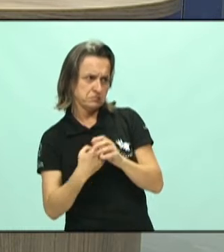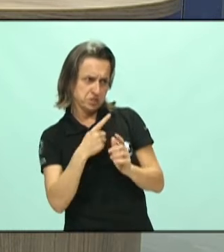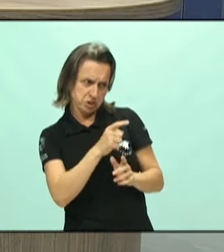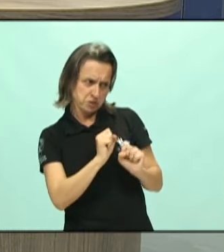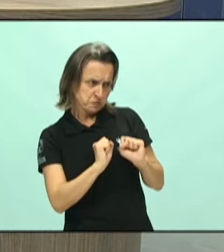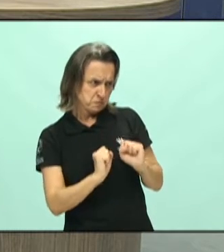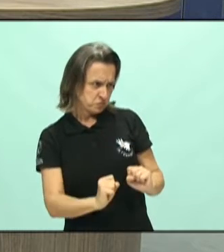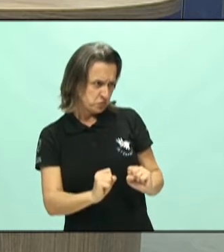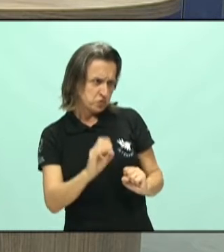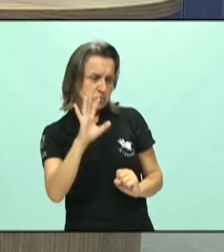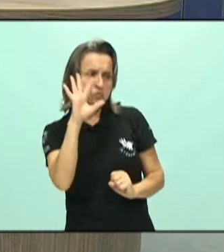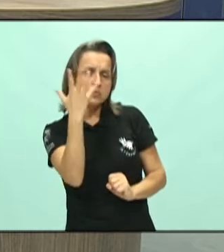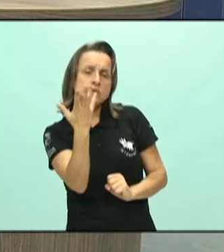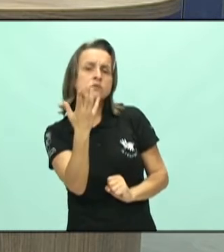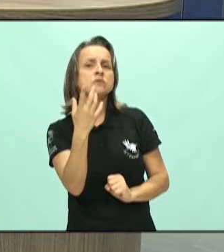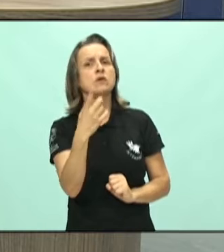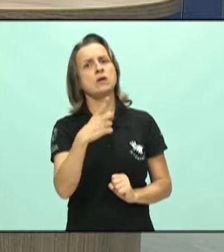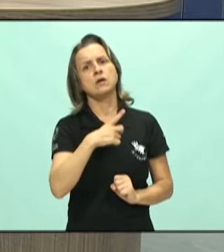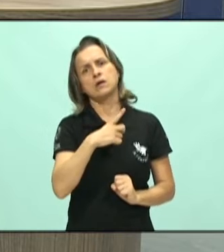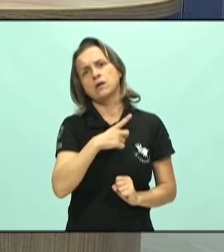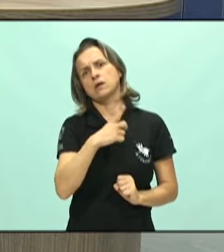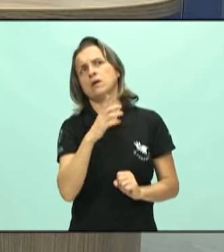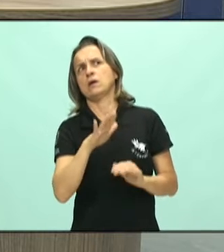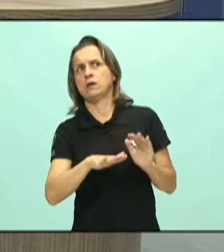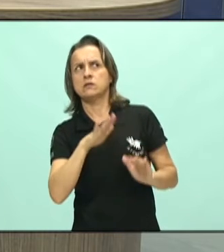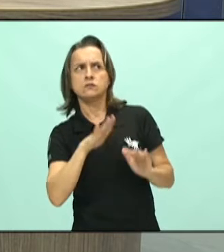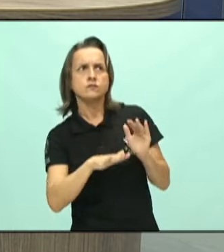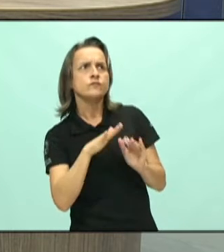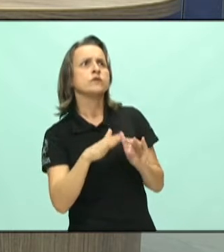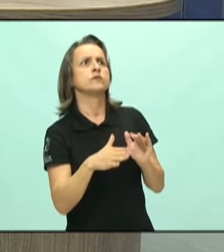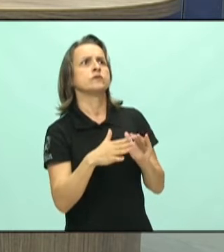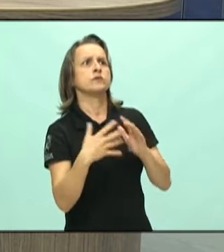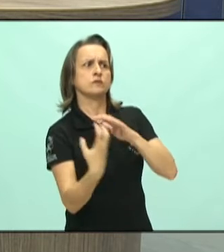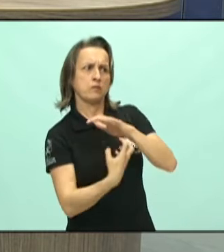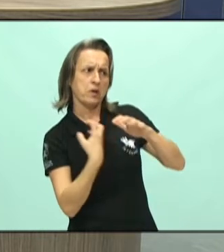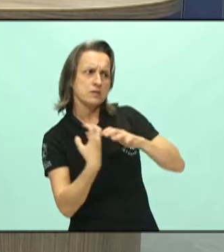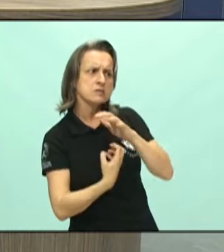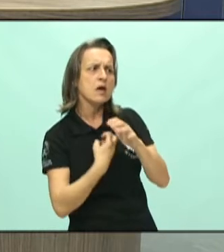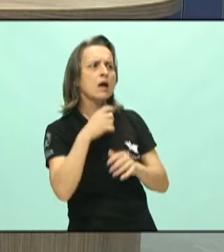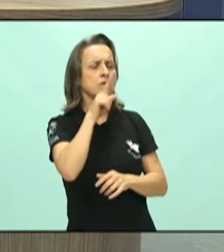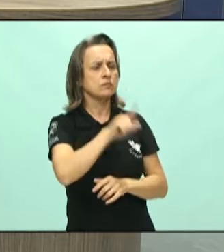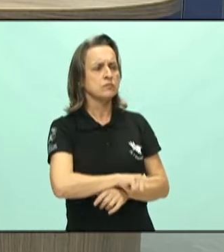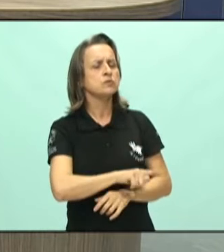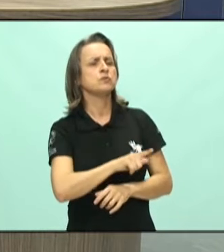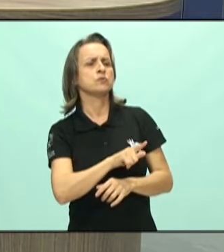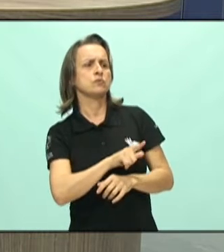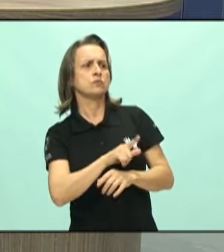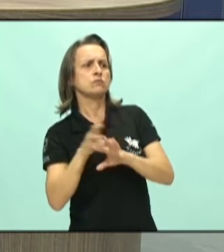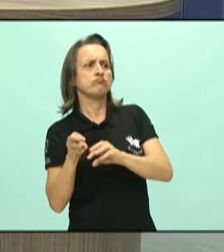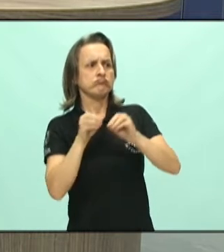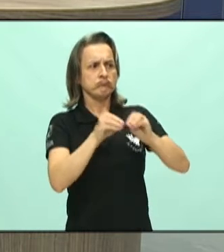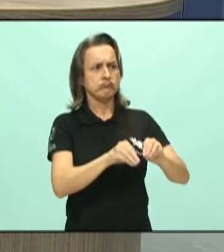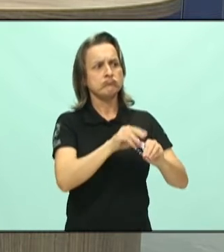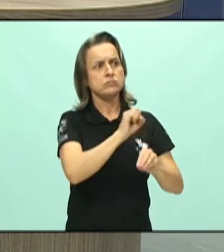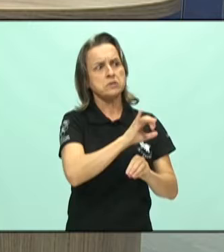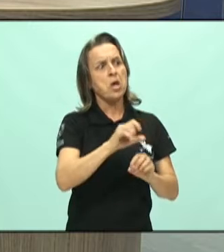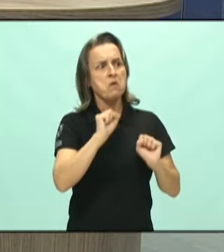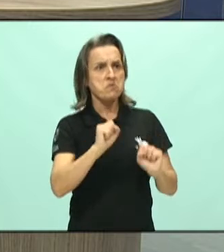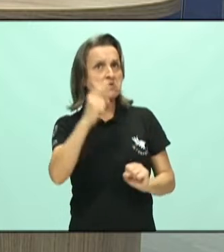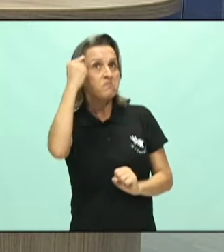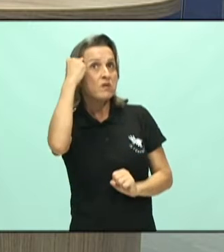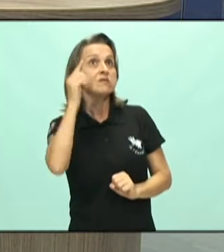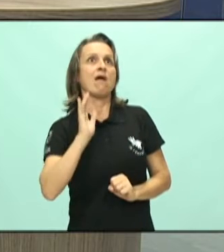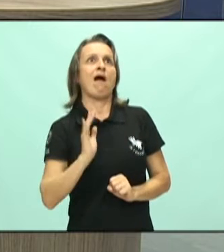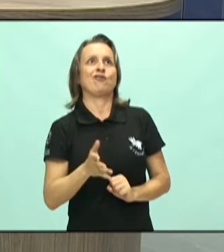pode ocasionar que muitos empresários, investidores locais e que estão em operação em Santa Catarina, opa, eu já vou para lá porque lá já